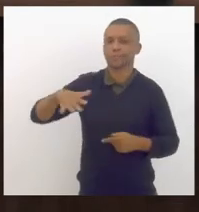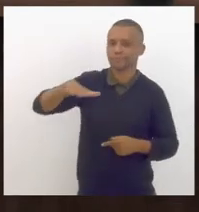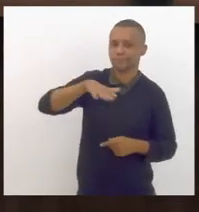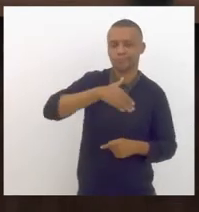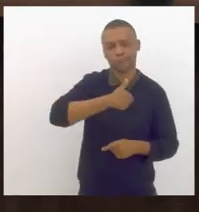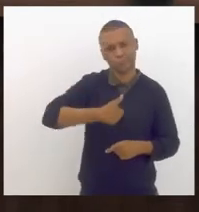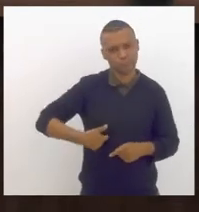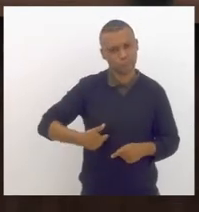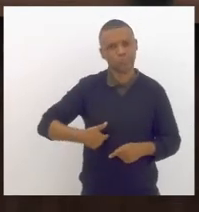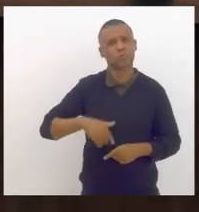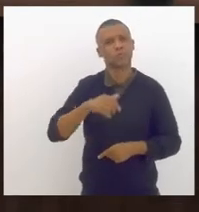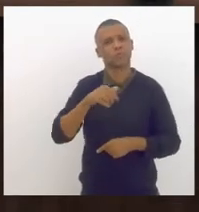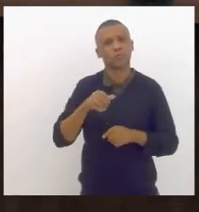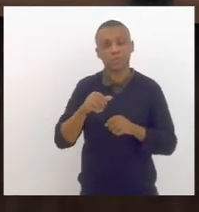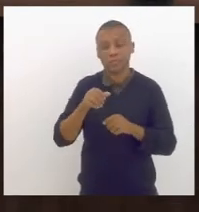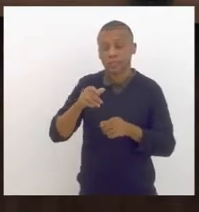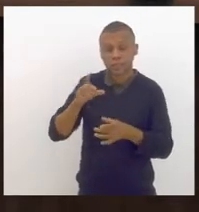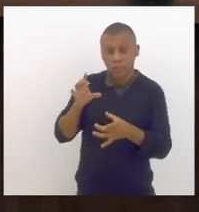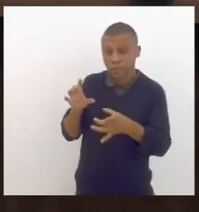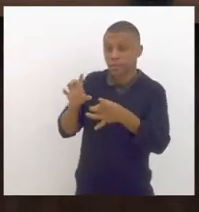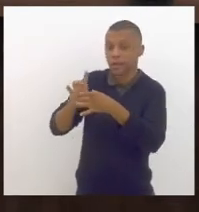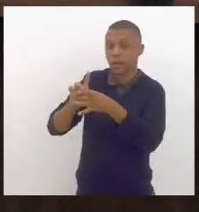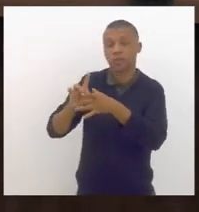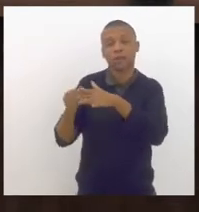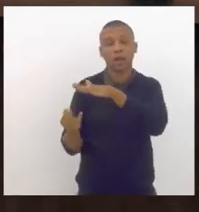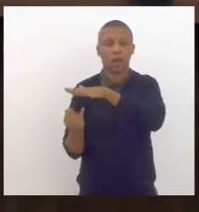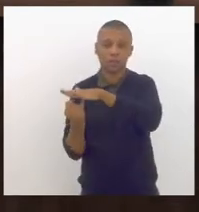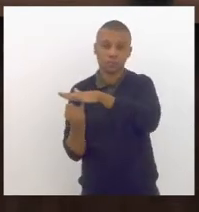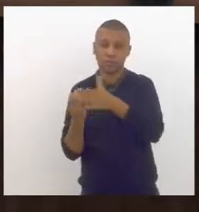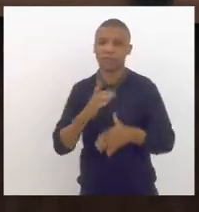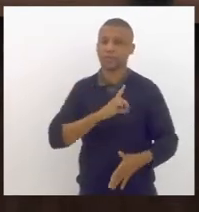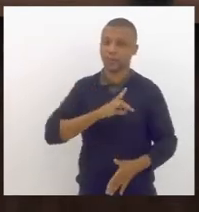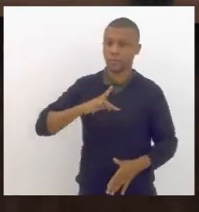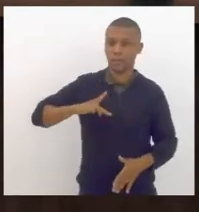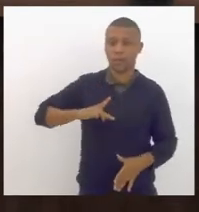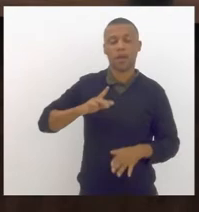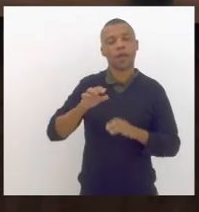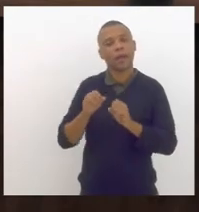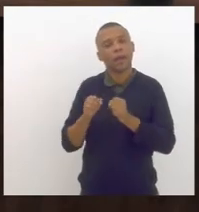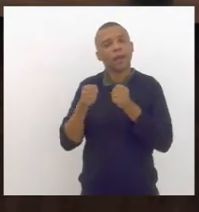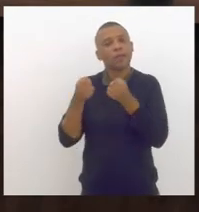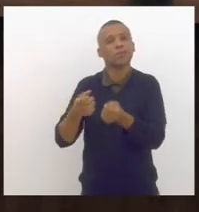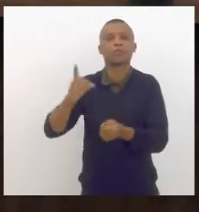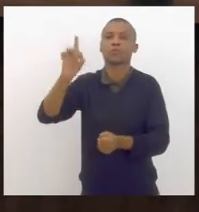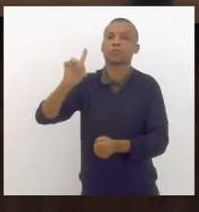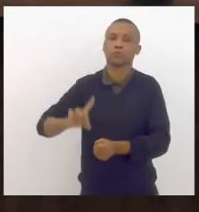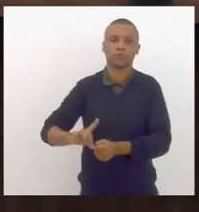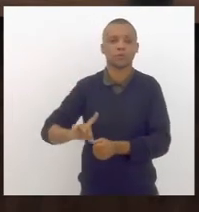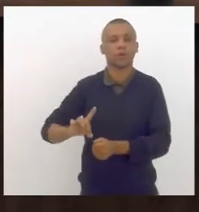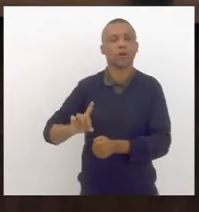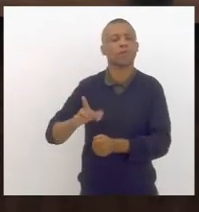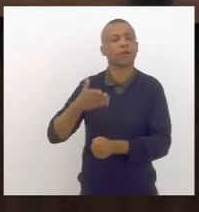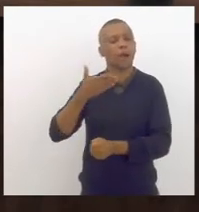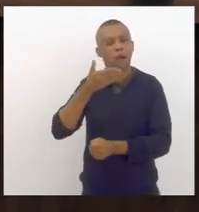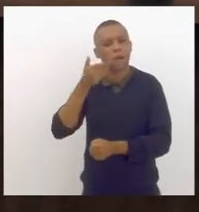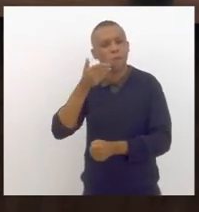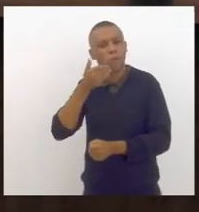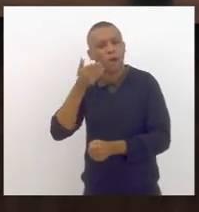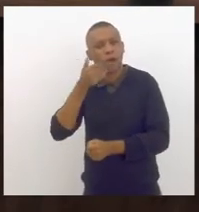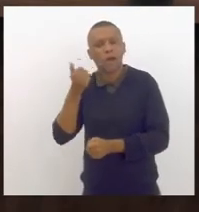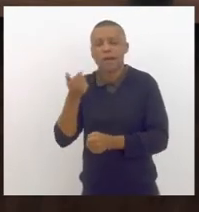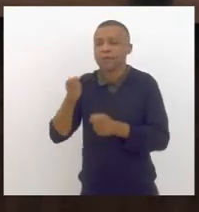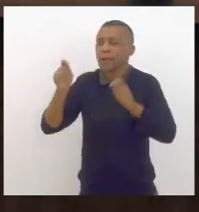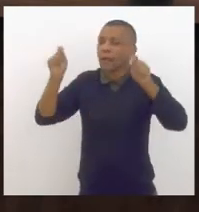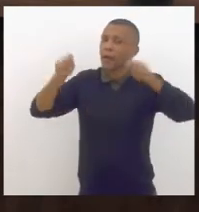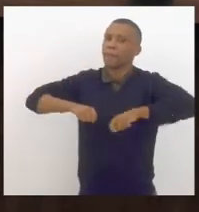públicas no âmbito da defensoria, em especial garantindo seus direitos e aprimorando e qualificando um